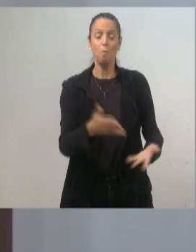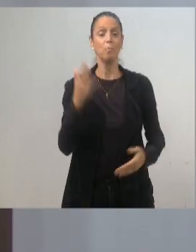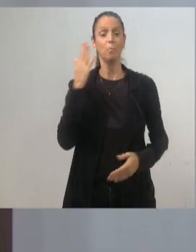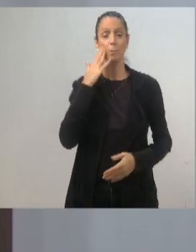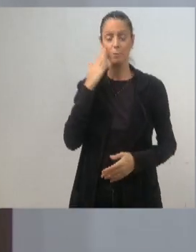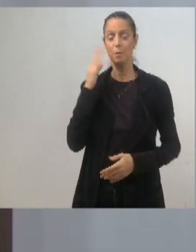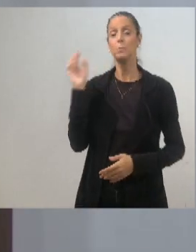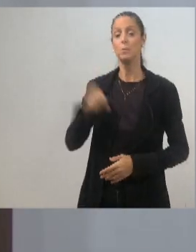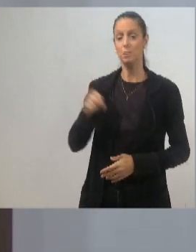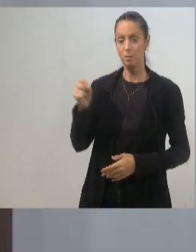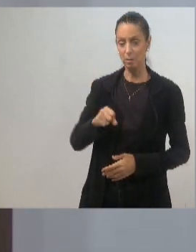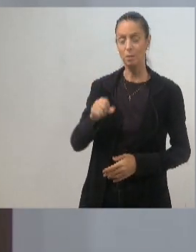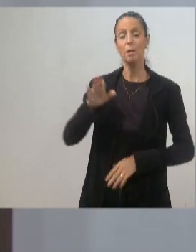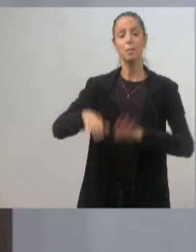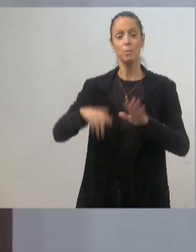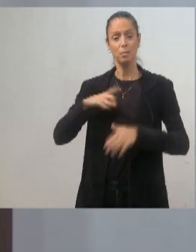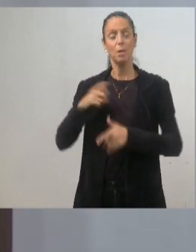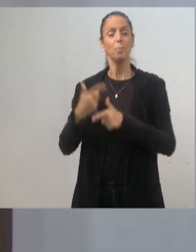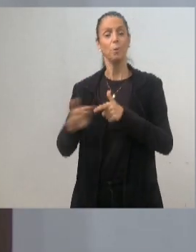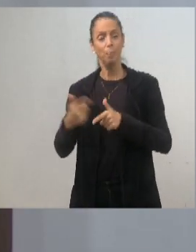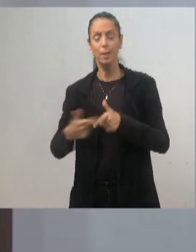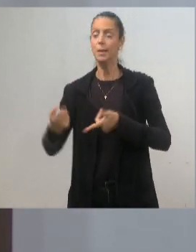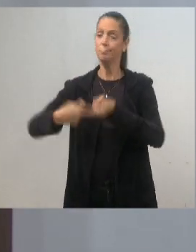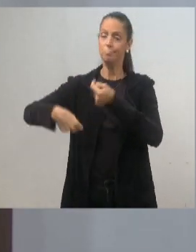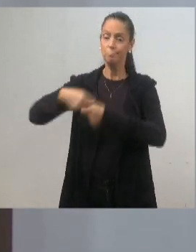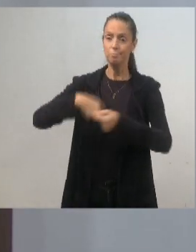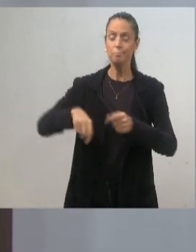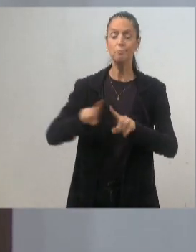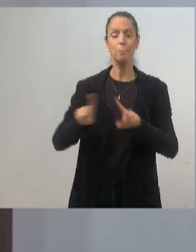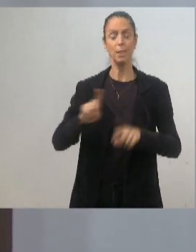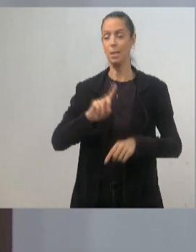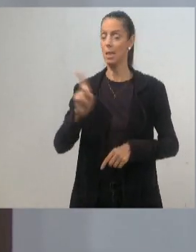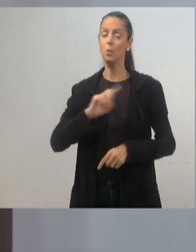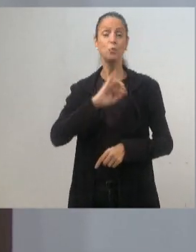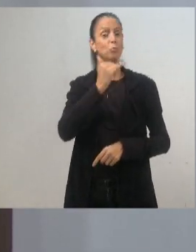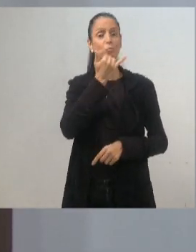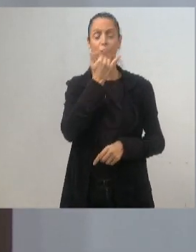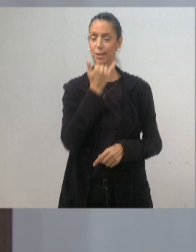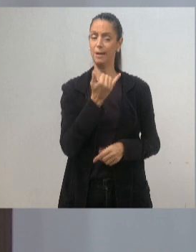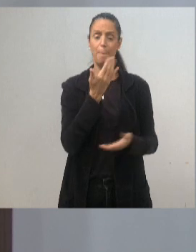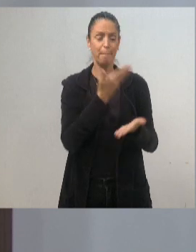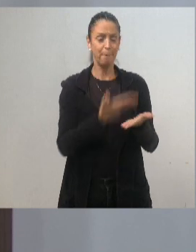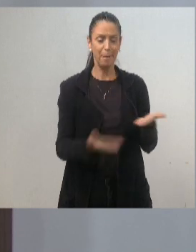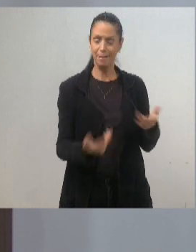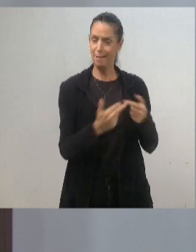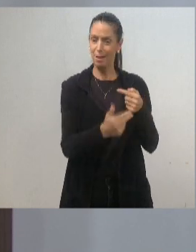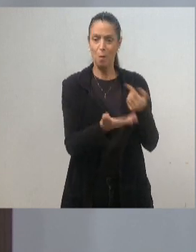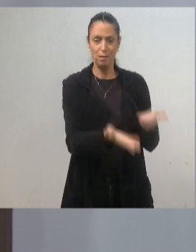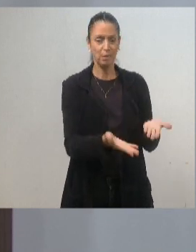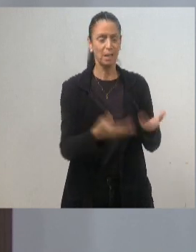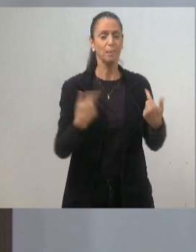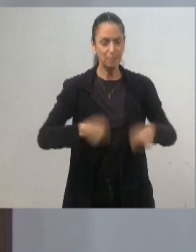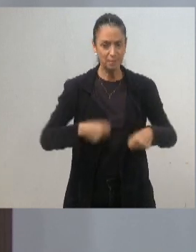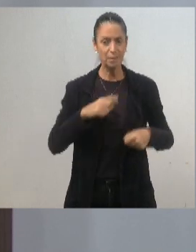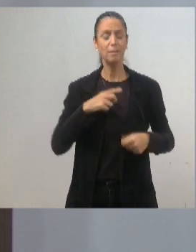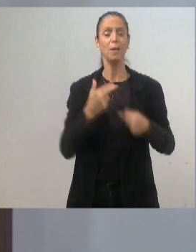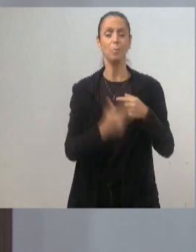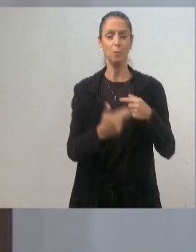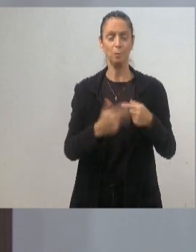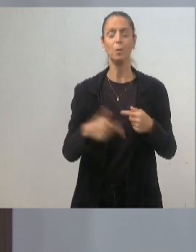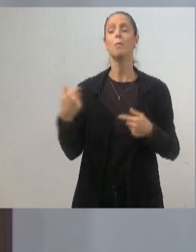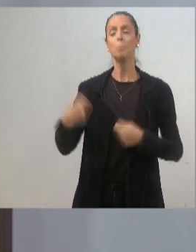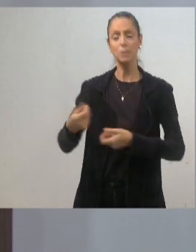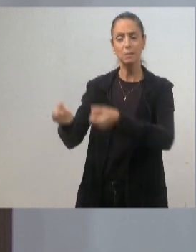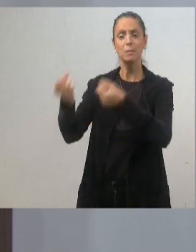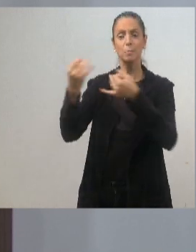caixa passa por algum perrengue, apesar disso ser injustificável, mas a gente quer que tenha qualidade acima de qualquer coisa. Então a gente espera esclarecimentos nesse